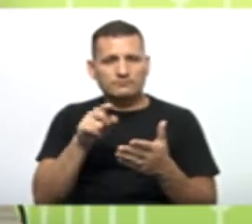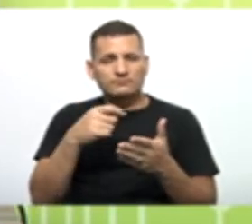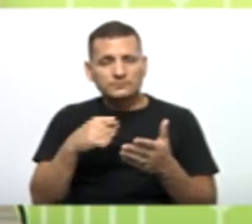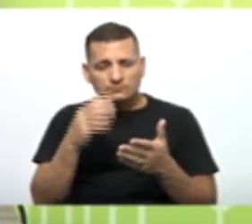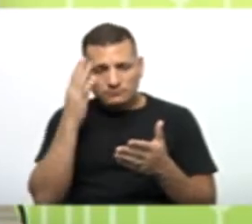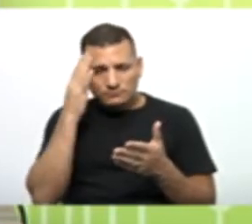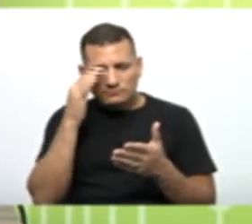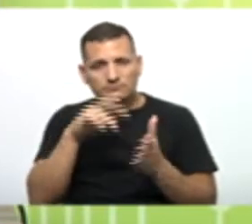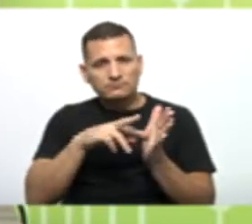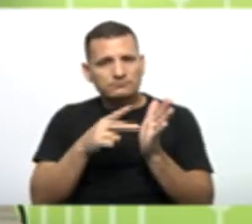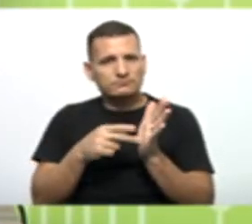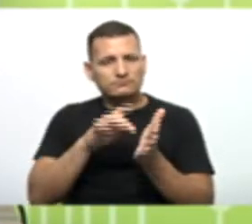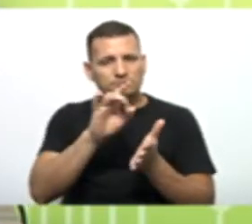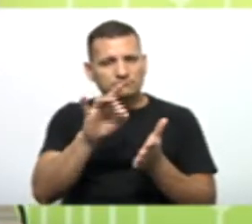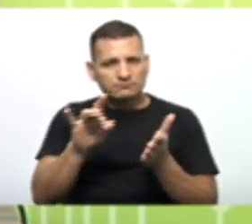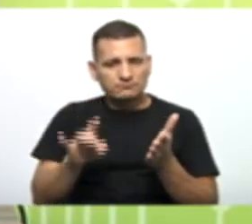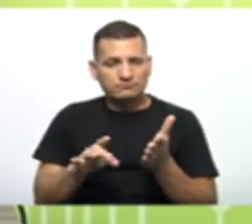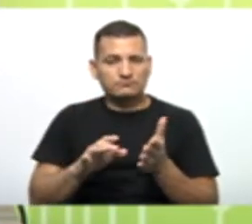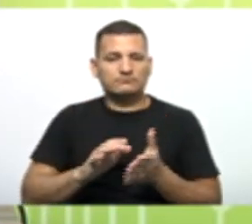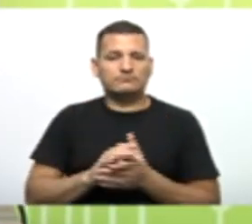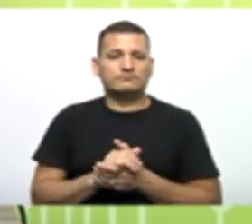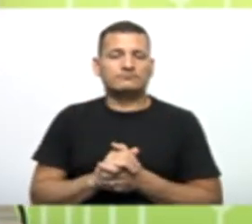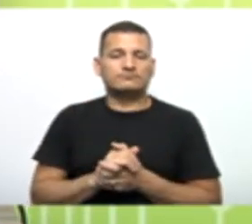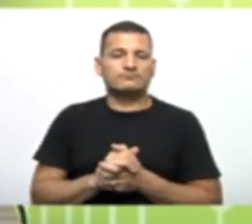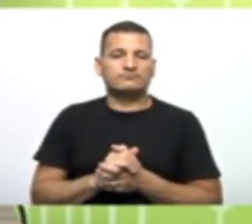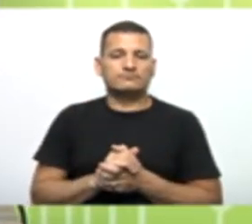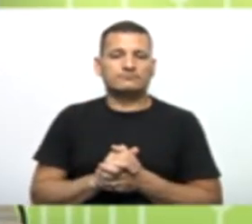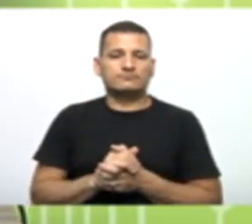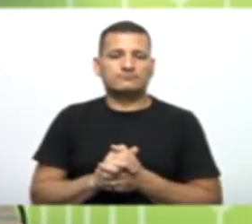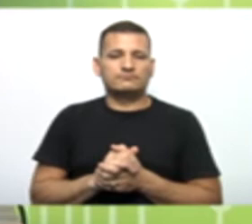funciona. Inclusive, professor Ricardo, o